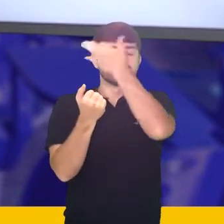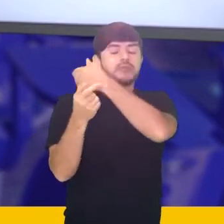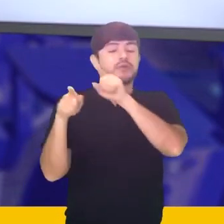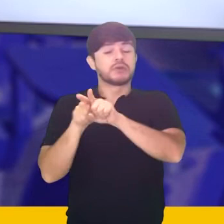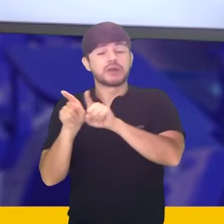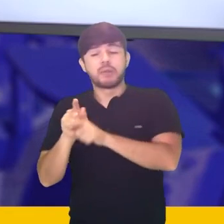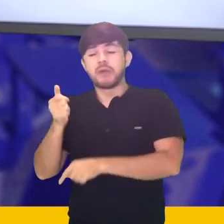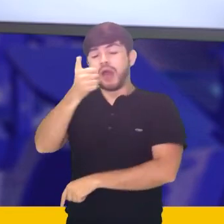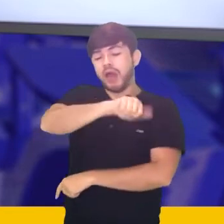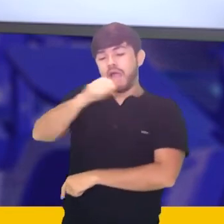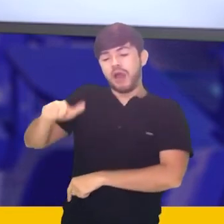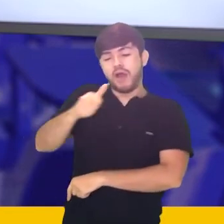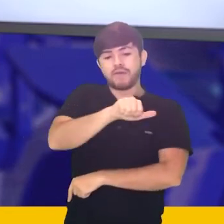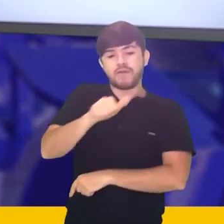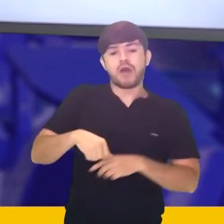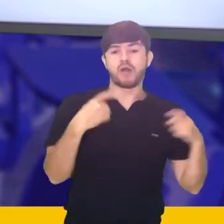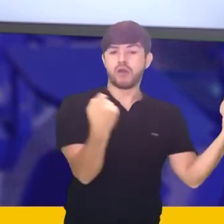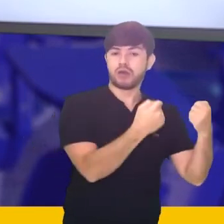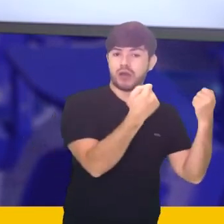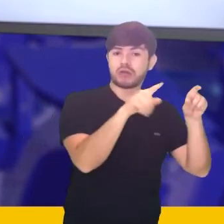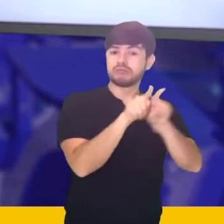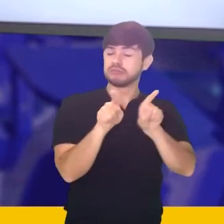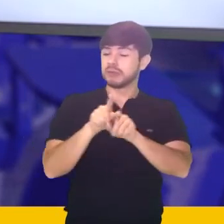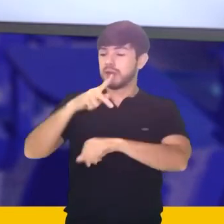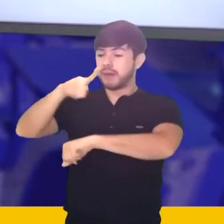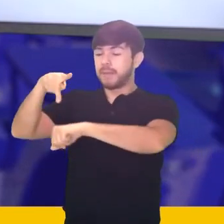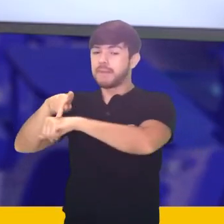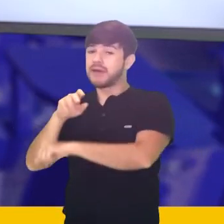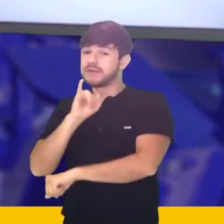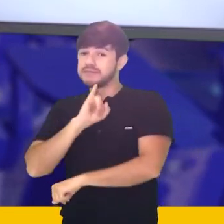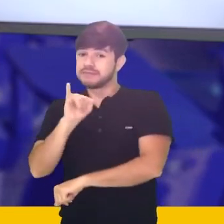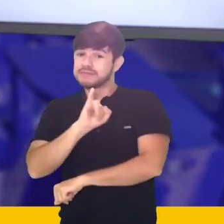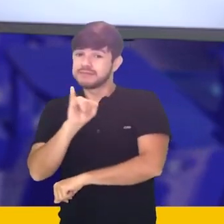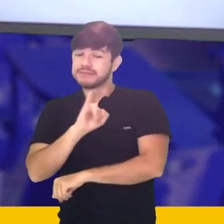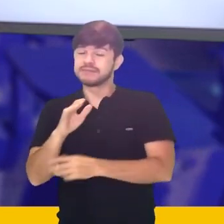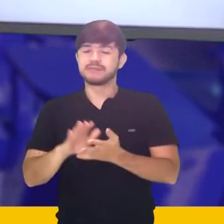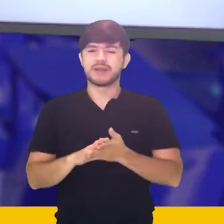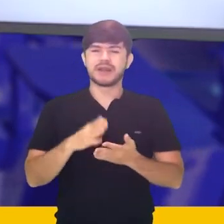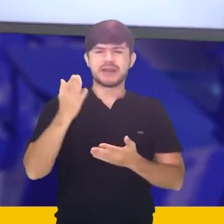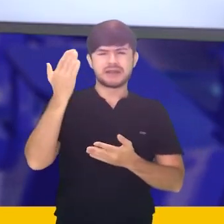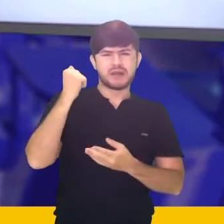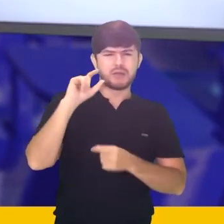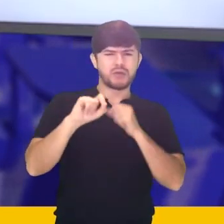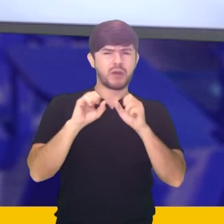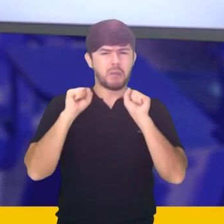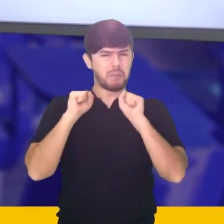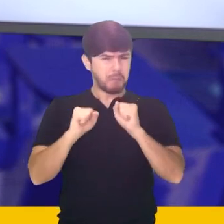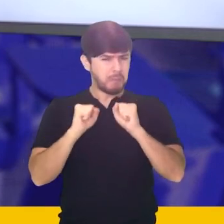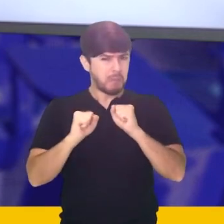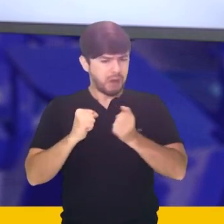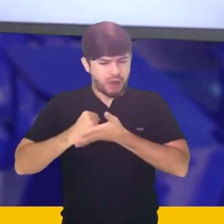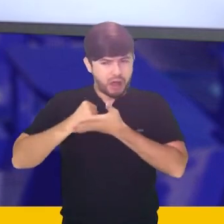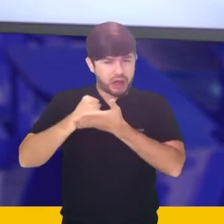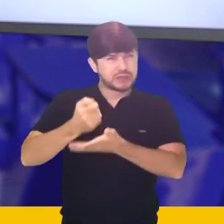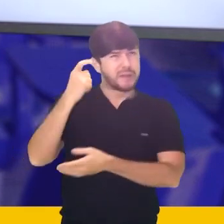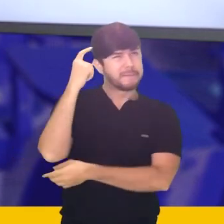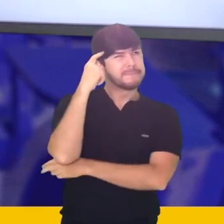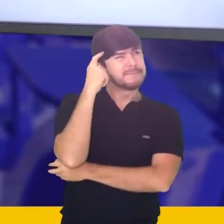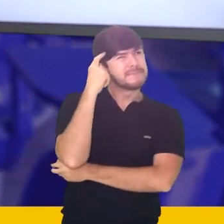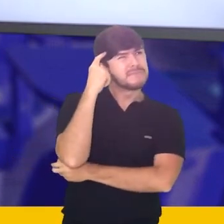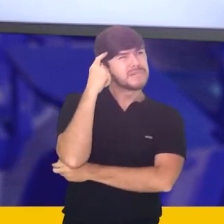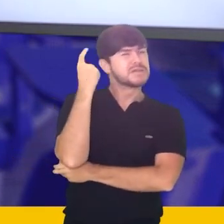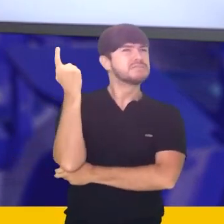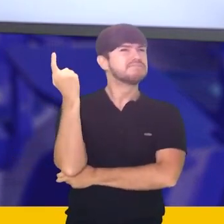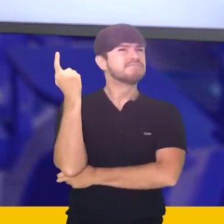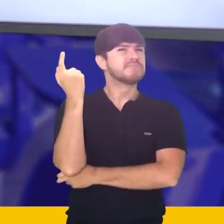entre a Itália e Caruaru, nesse caso. Então, será que esse tipo de abordagem não pode ajudar a gente na hora de